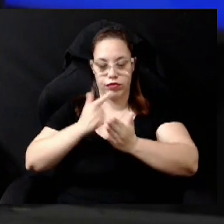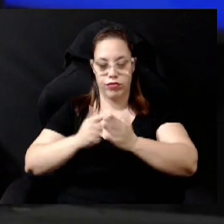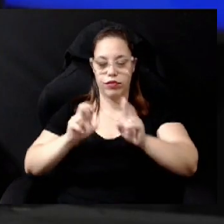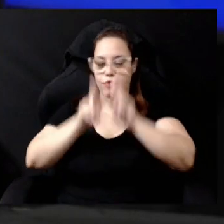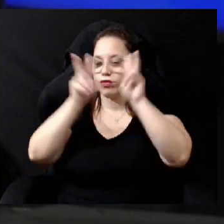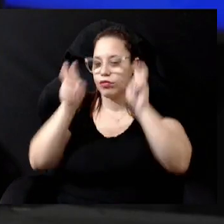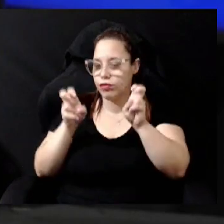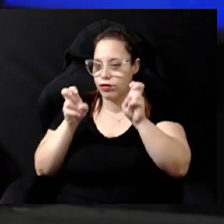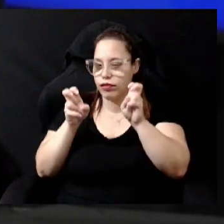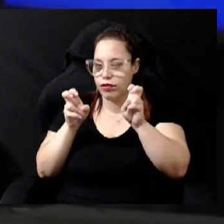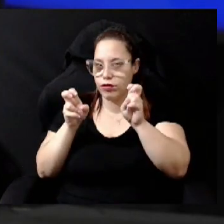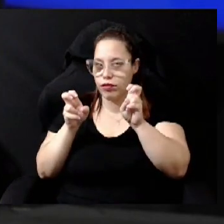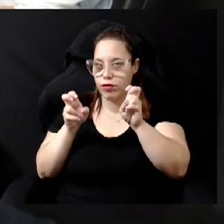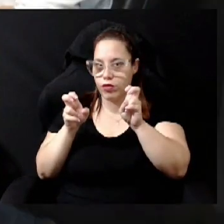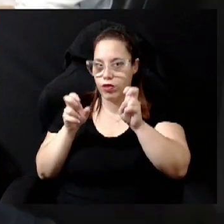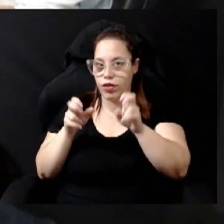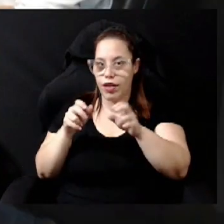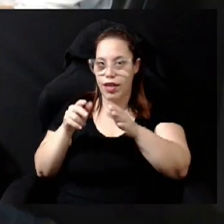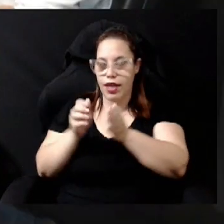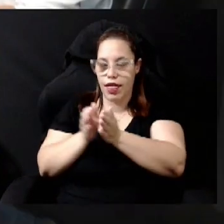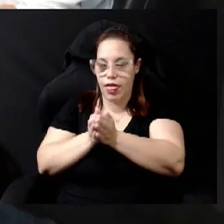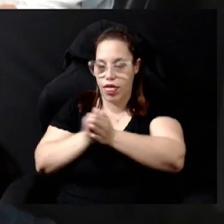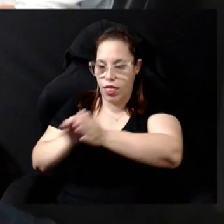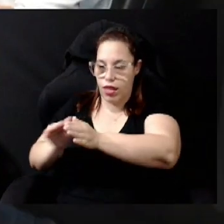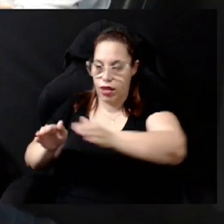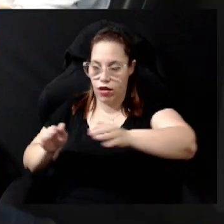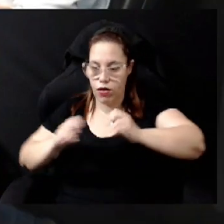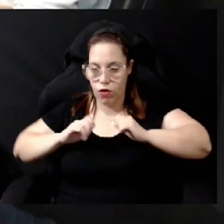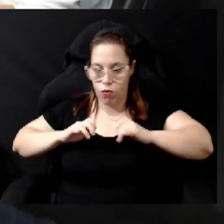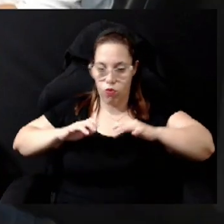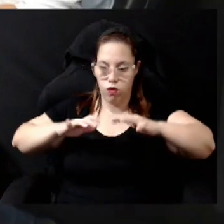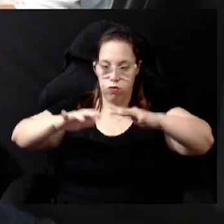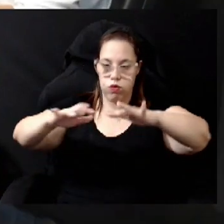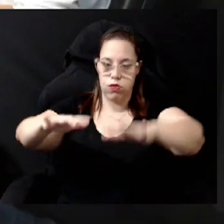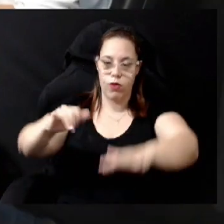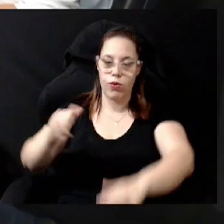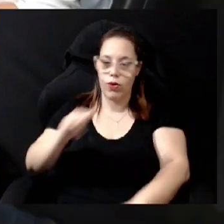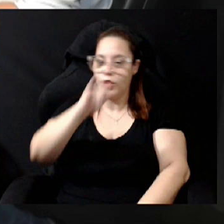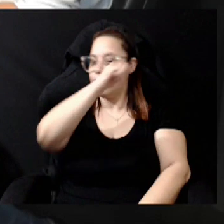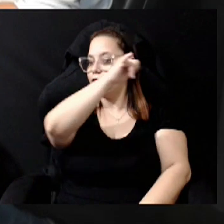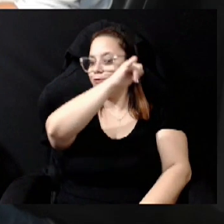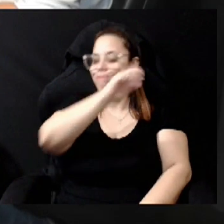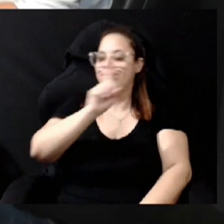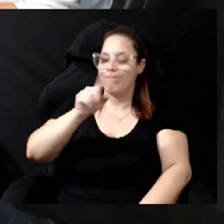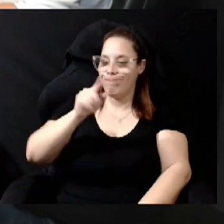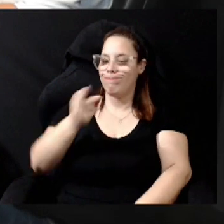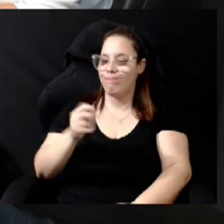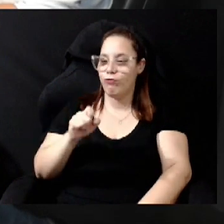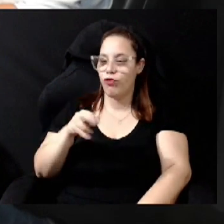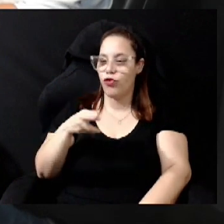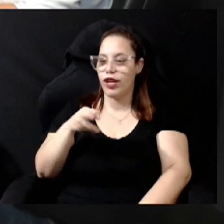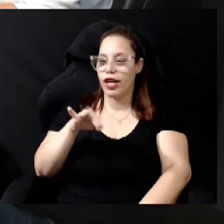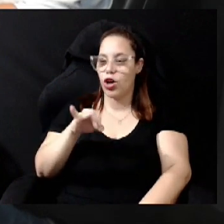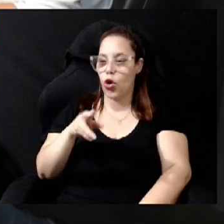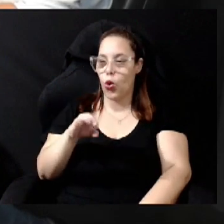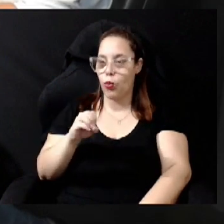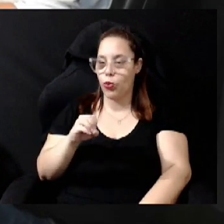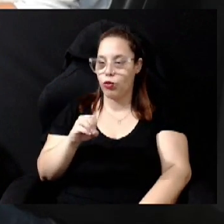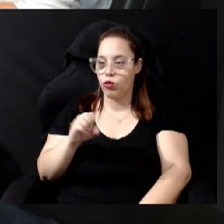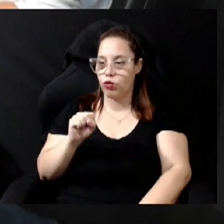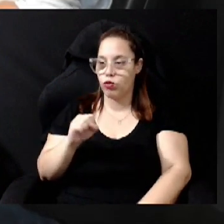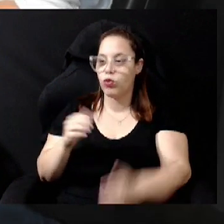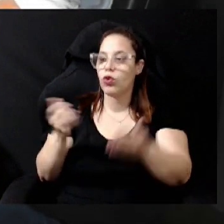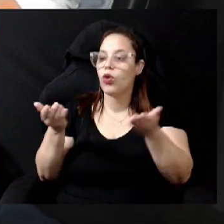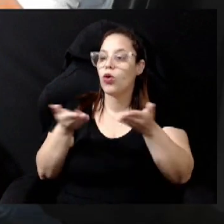questão da desapropriação para a expansão do aeroporto de Viracopos. Do aeroporto, né? de Viracopos. Hoje você está em qual mandato? Conta